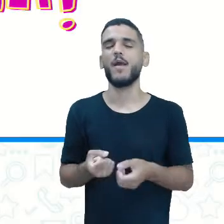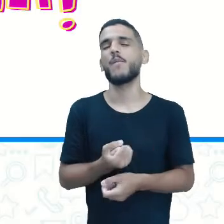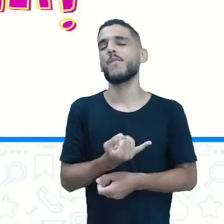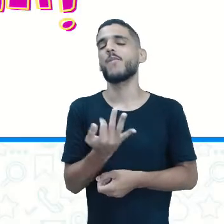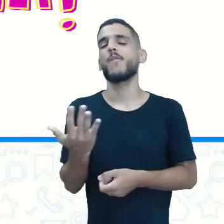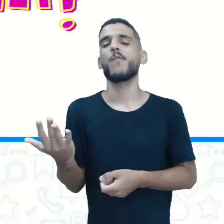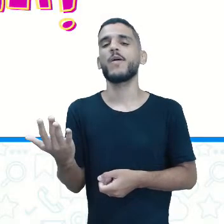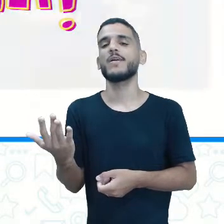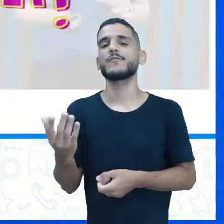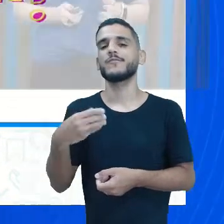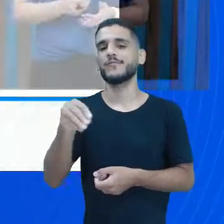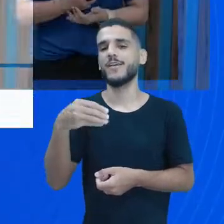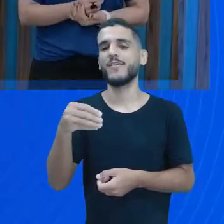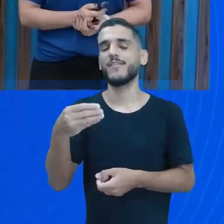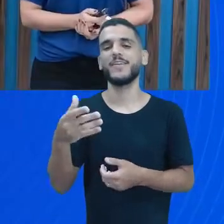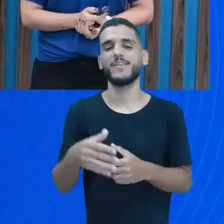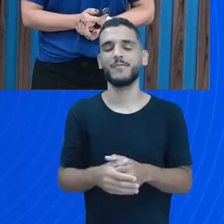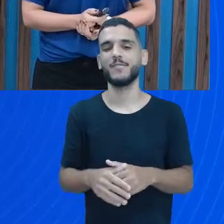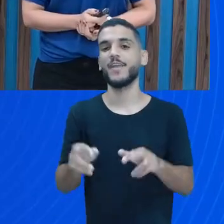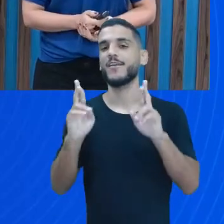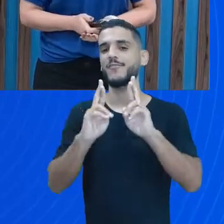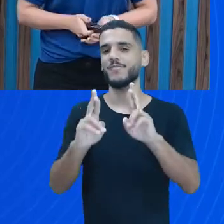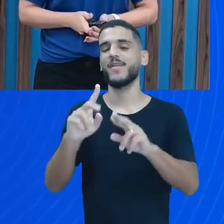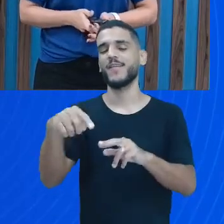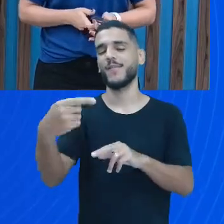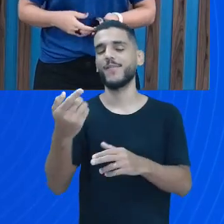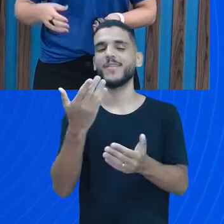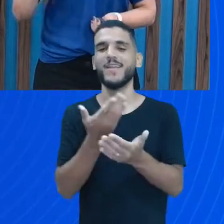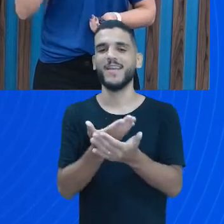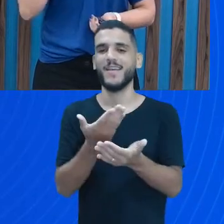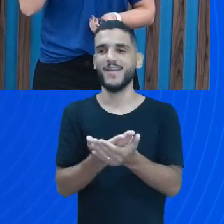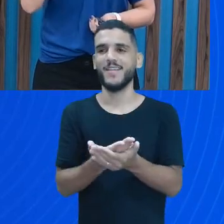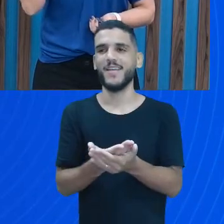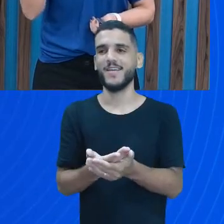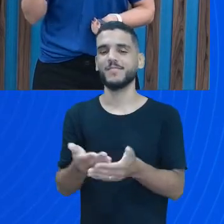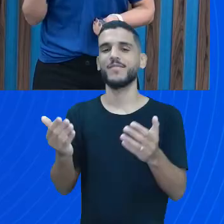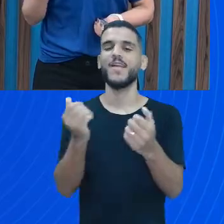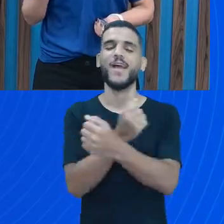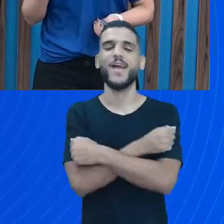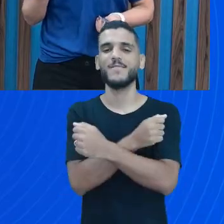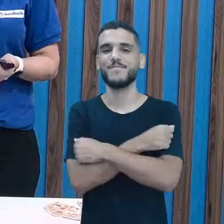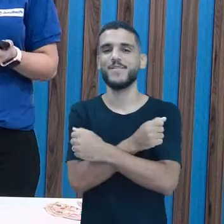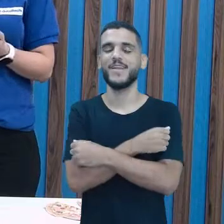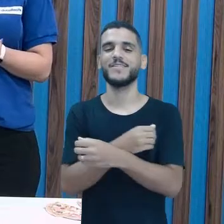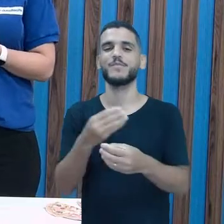tá? Eu aguardo vocês numa próxima aula. Um